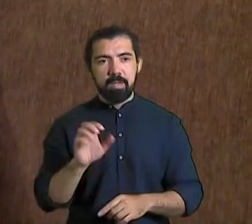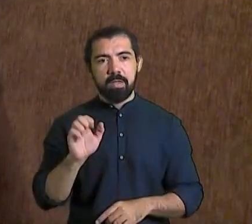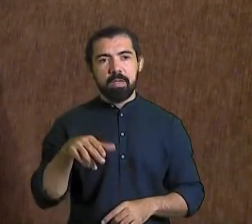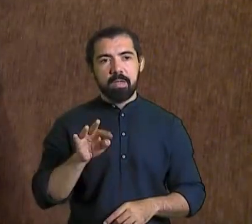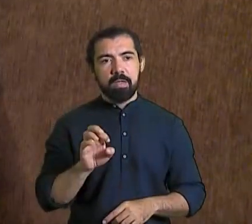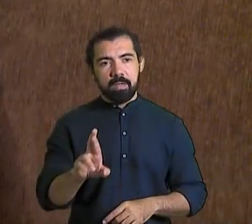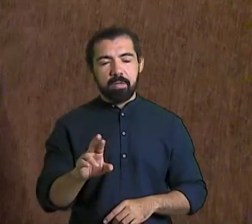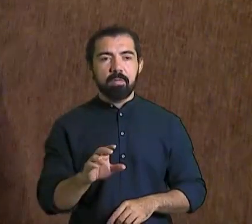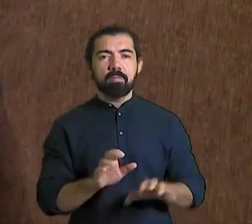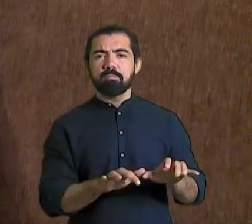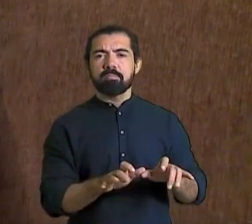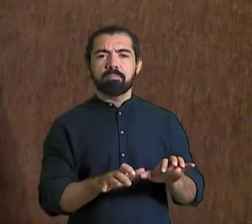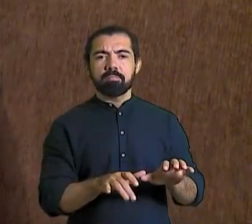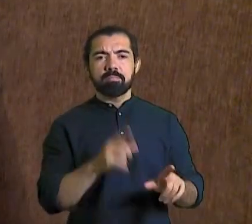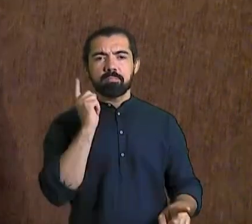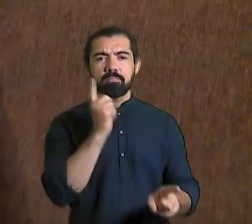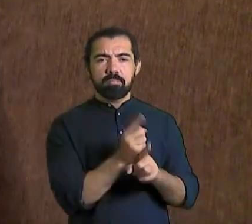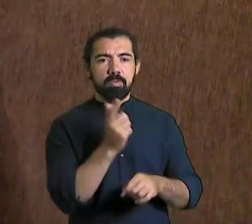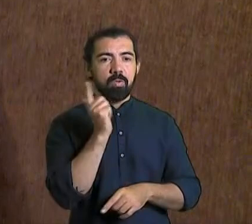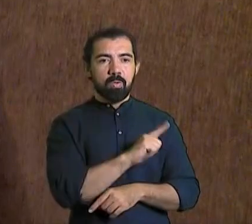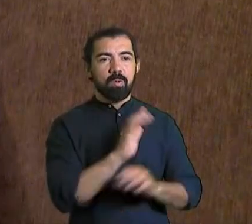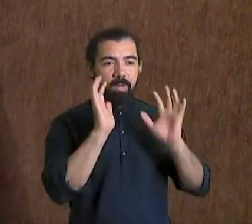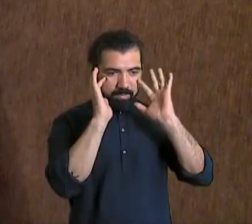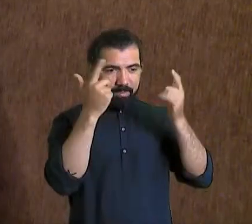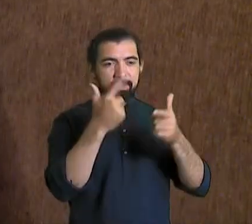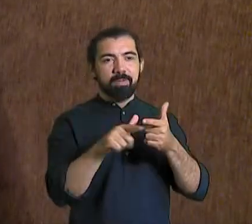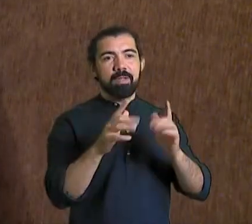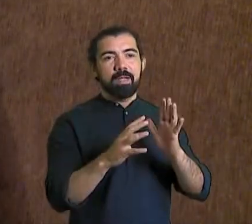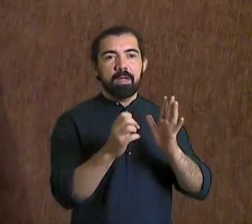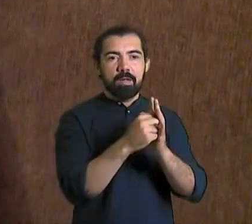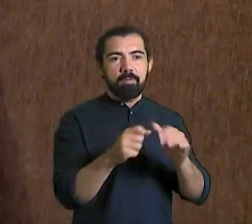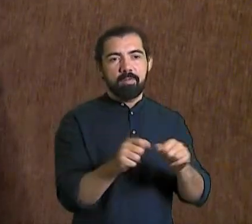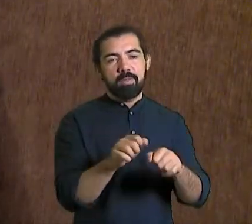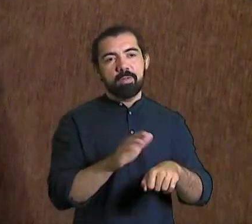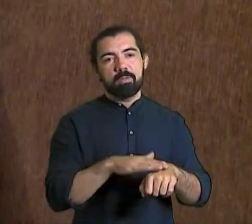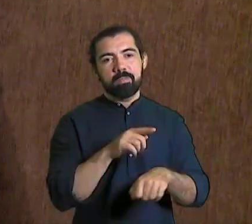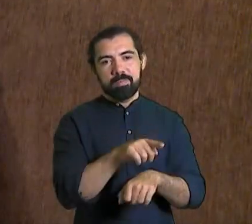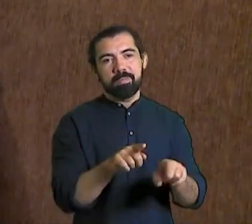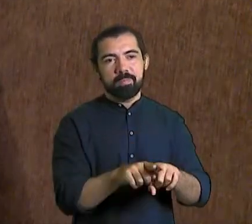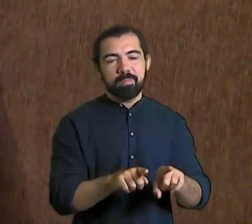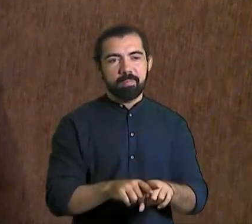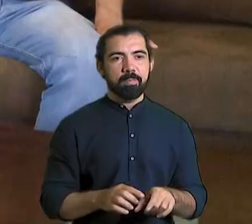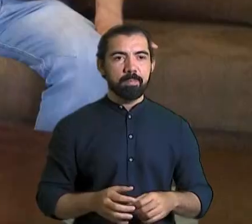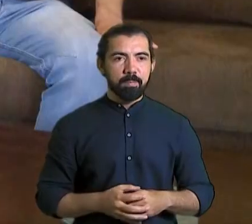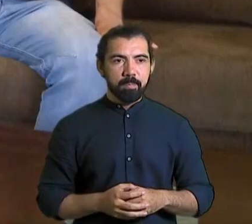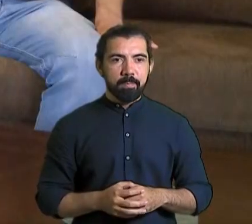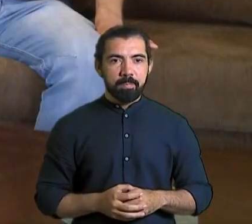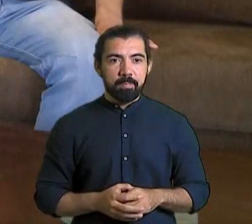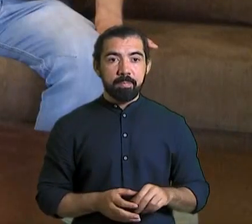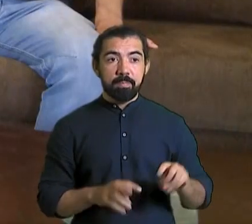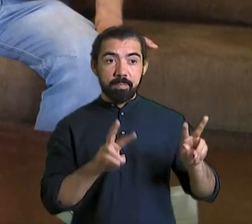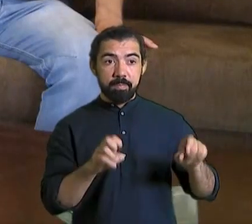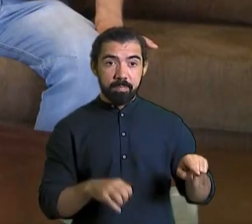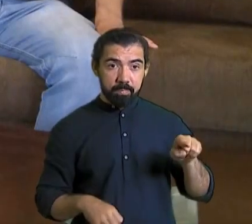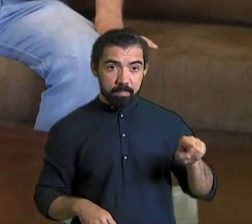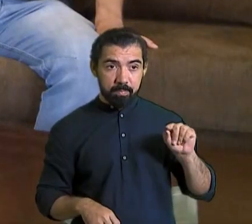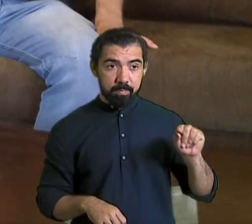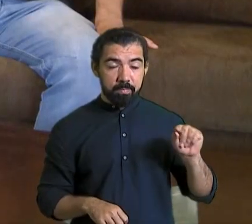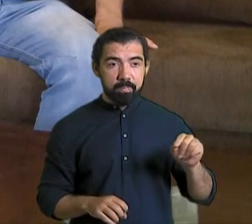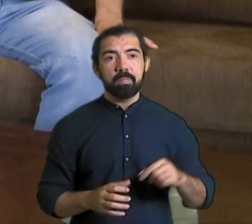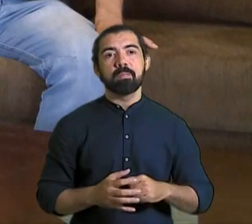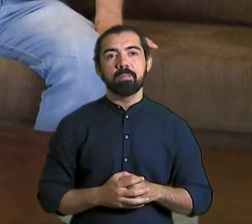e chegar lá no meu destino e fazer o meu cadastro, fazer caminhar. E a gente não encontra isso nem nos